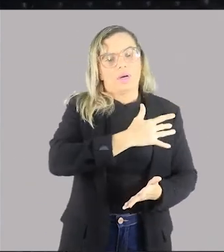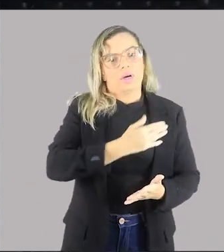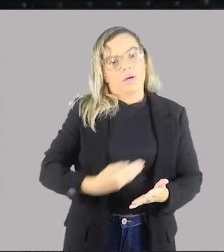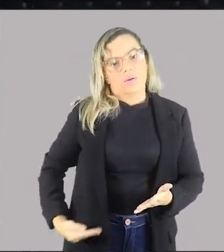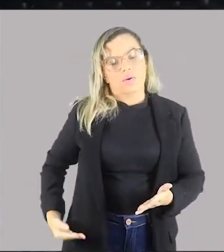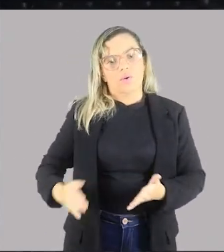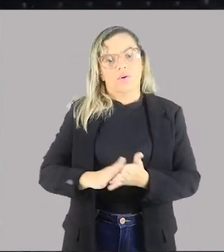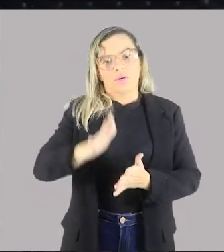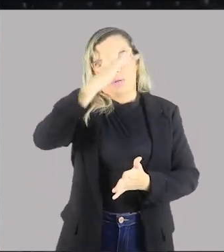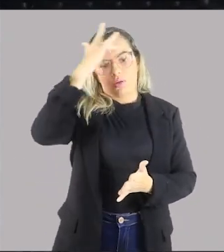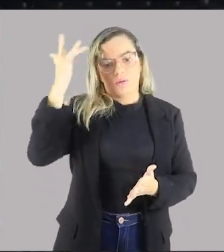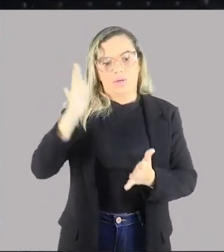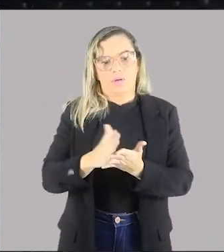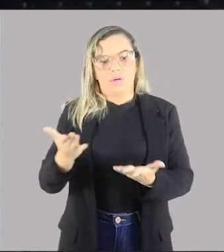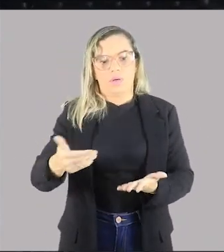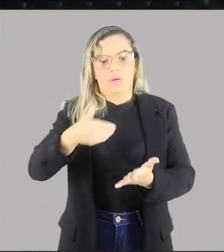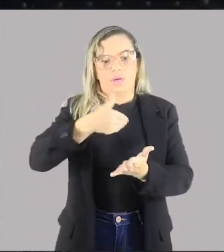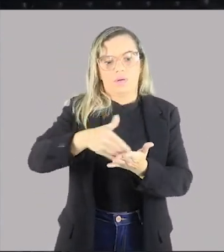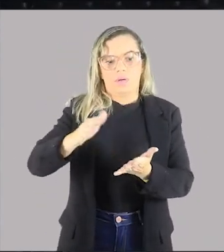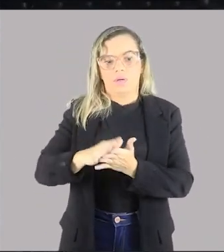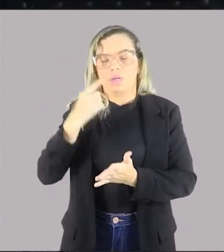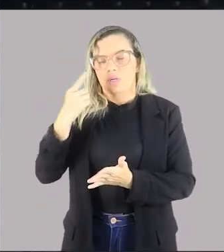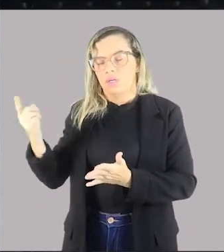gera também demissão a